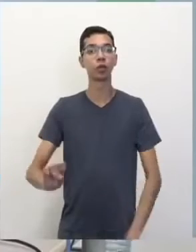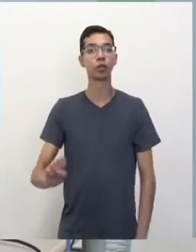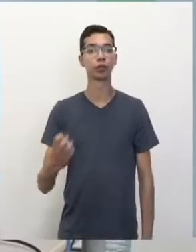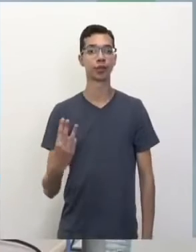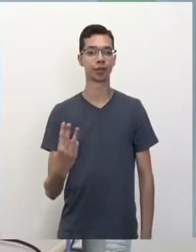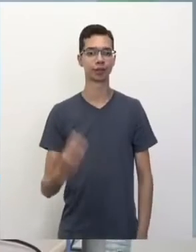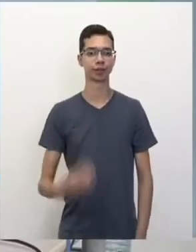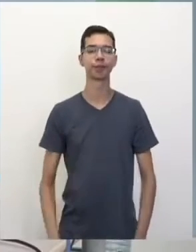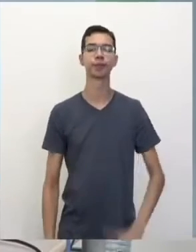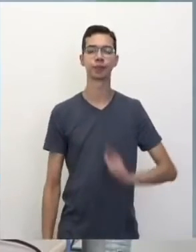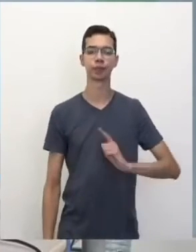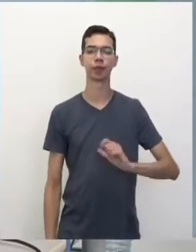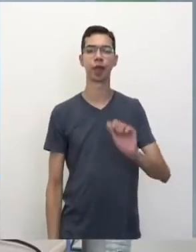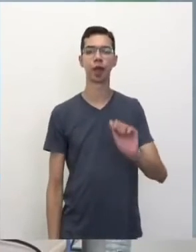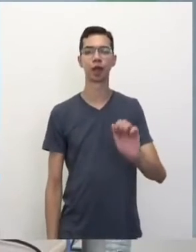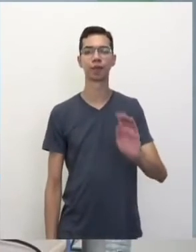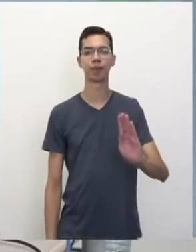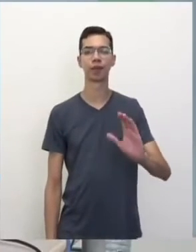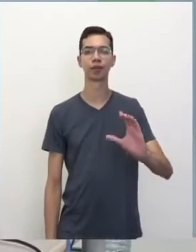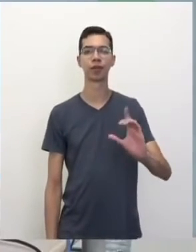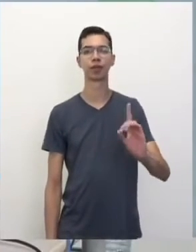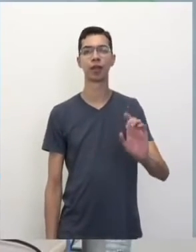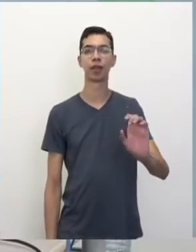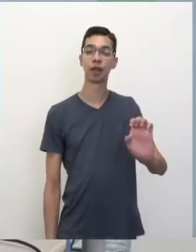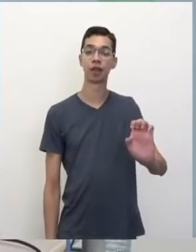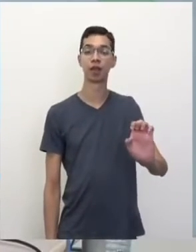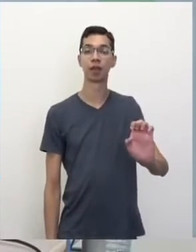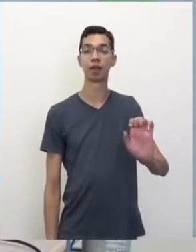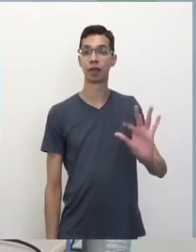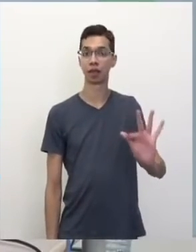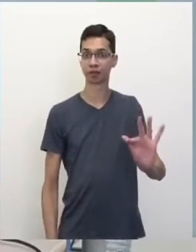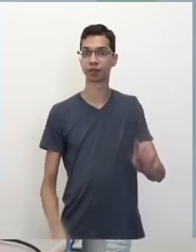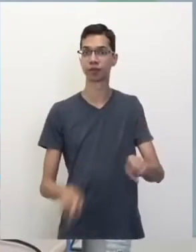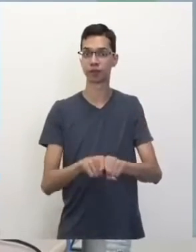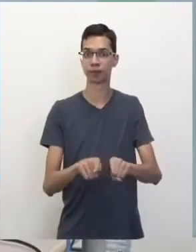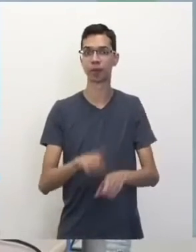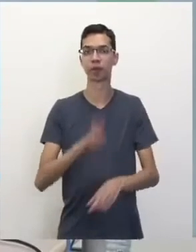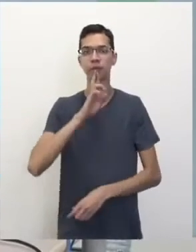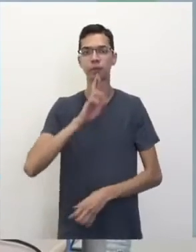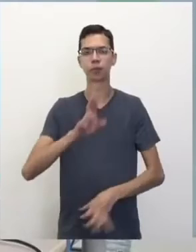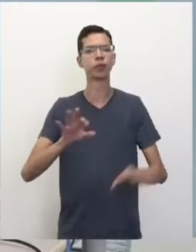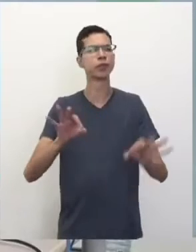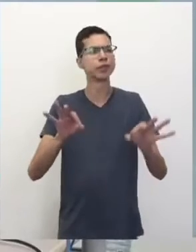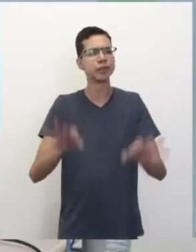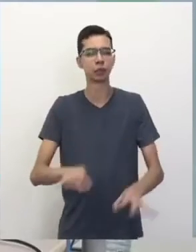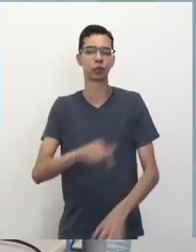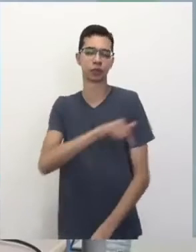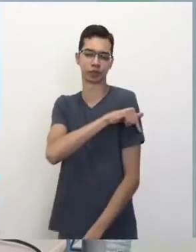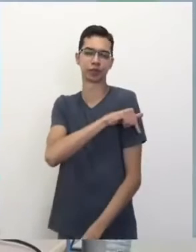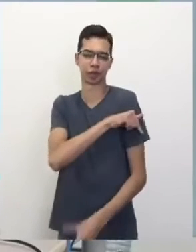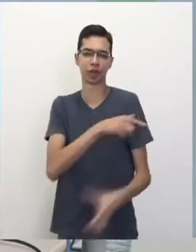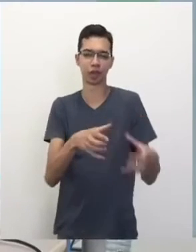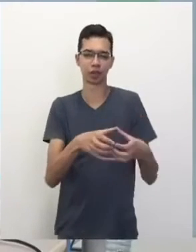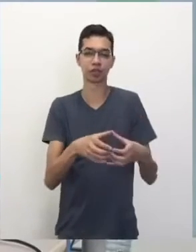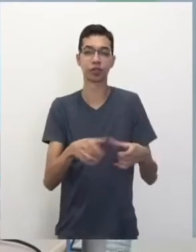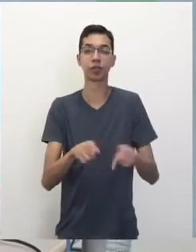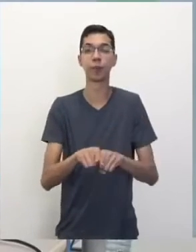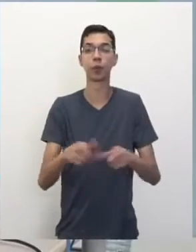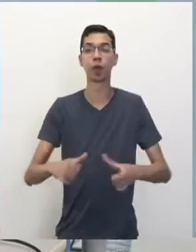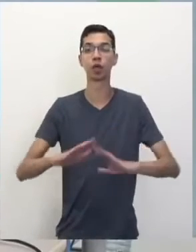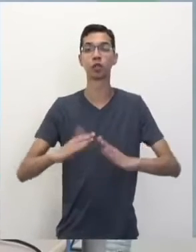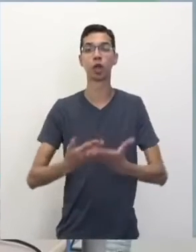E e F, responderam aí corretamente a questão. E aí, para finalizar, a escola estadual PEI